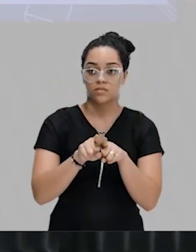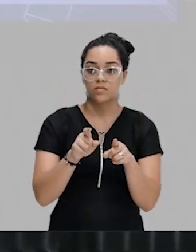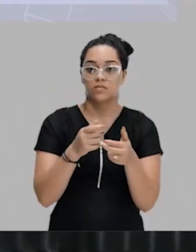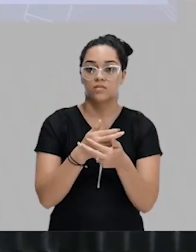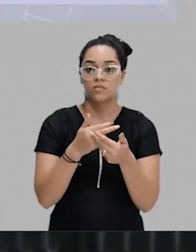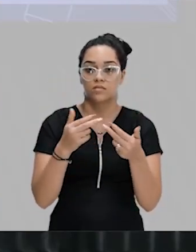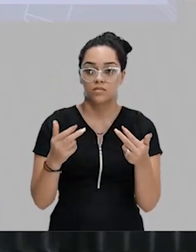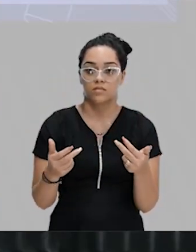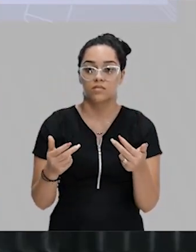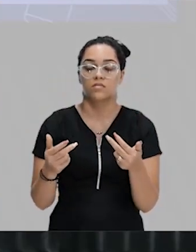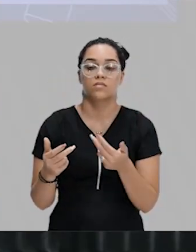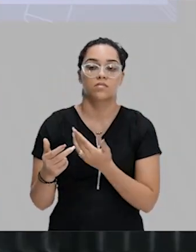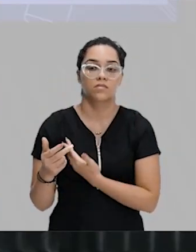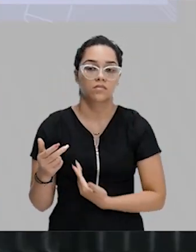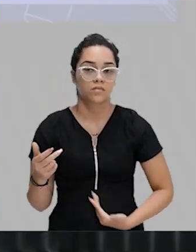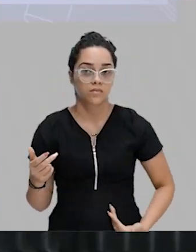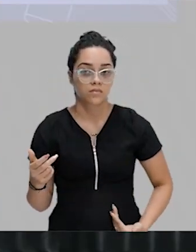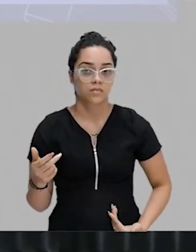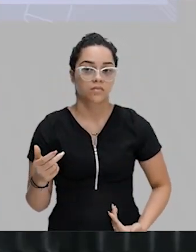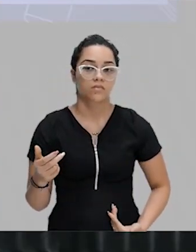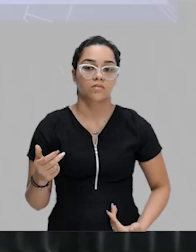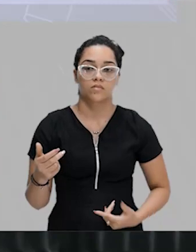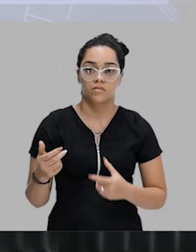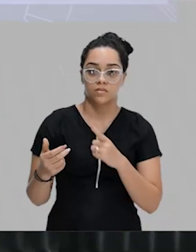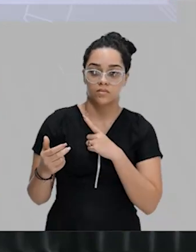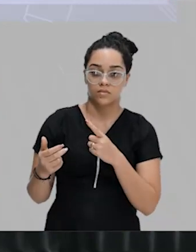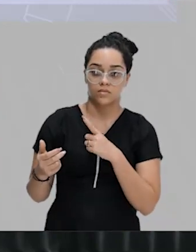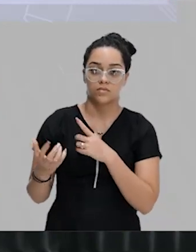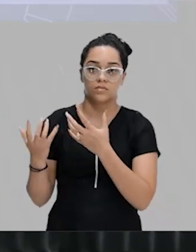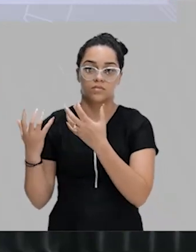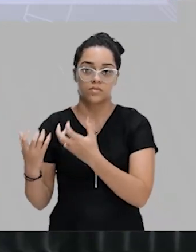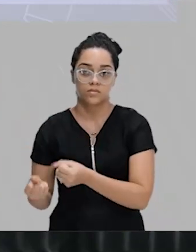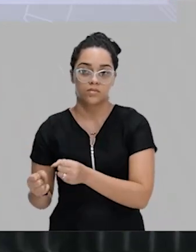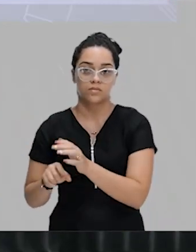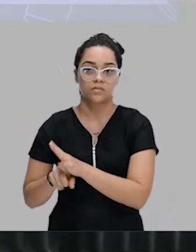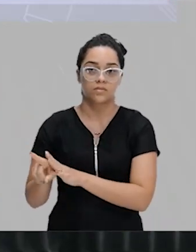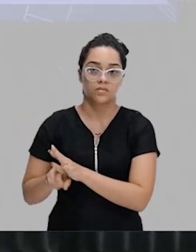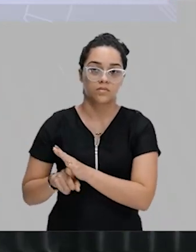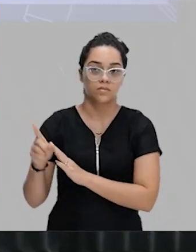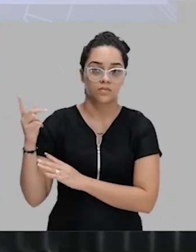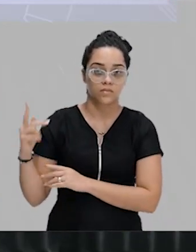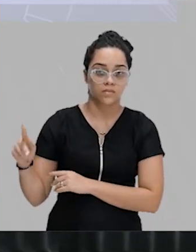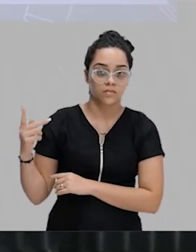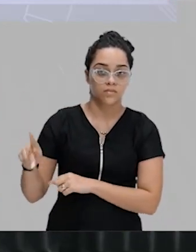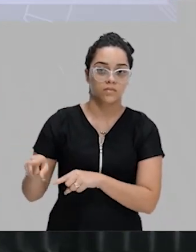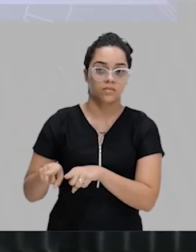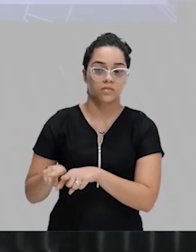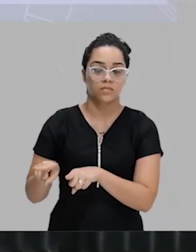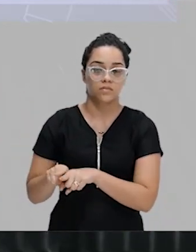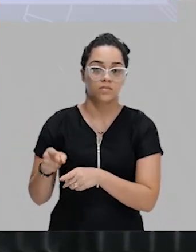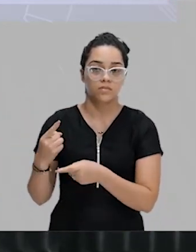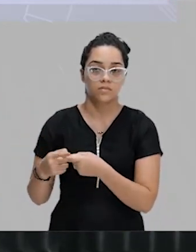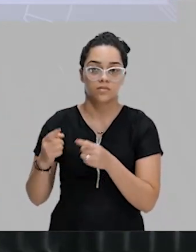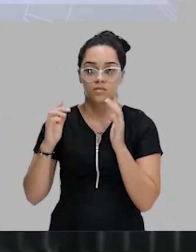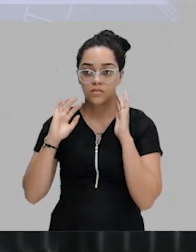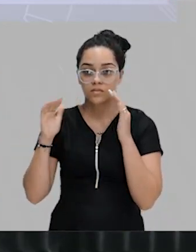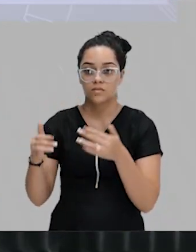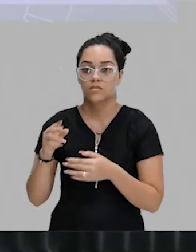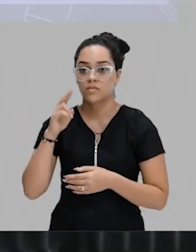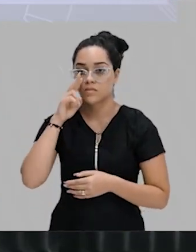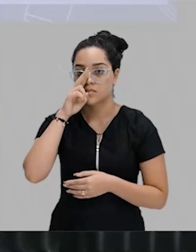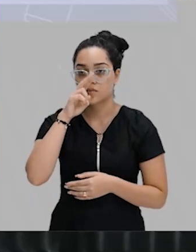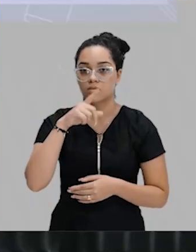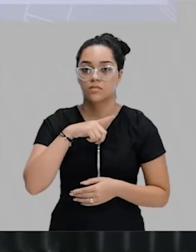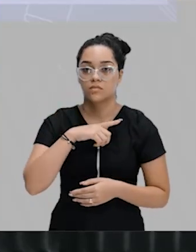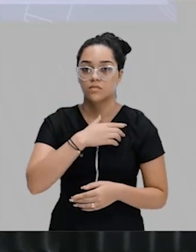camponeses como classe de sujeição, de exploração, e reforçado porque ele centraliza o poder nas